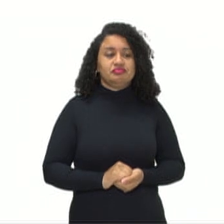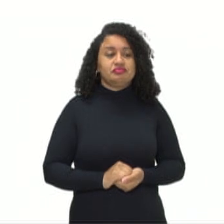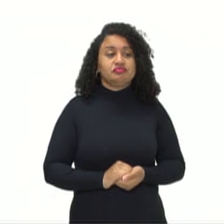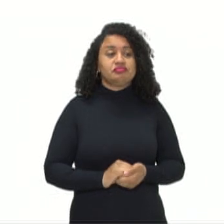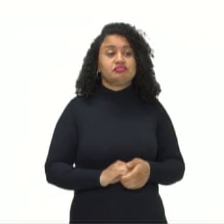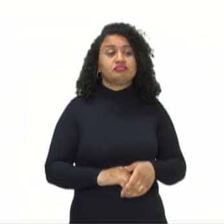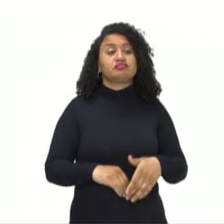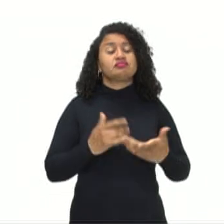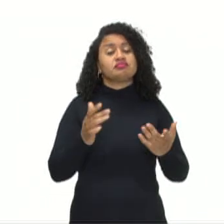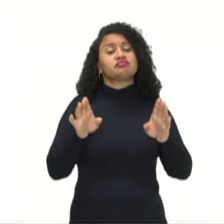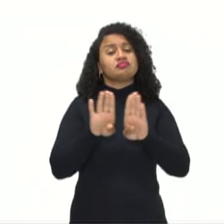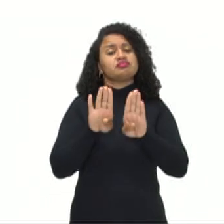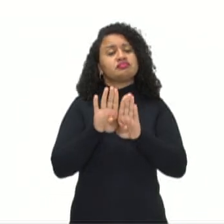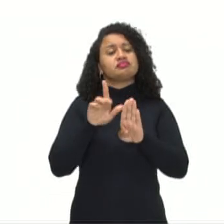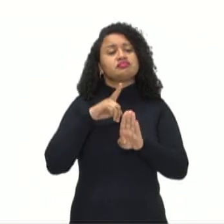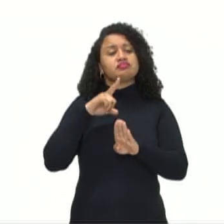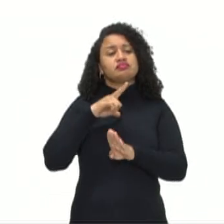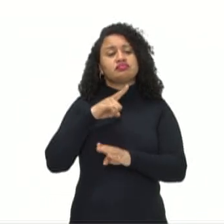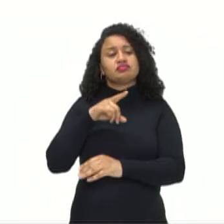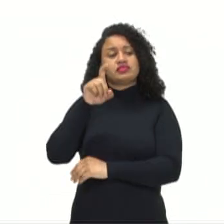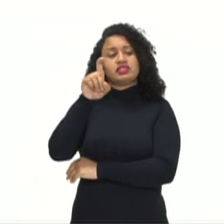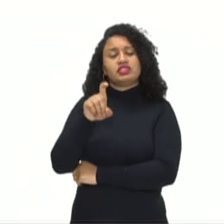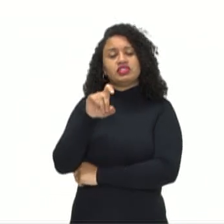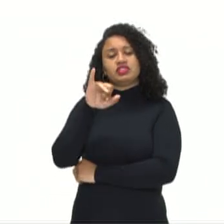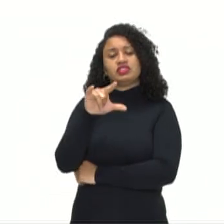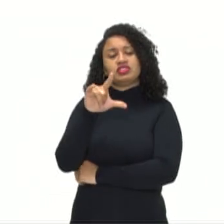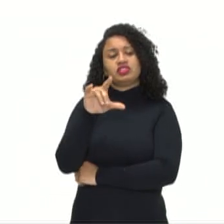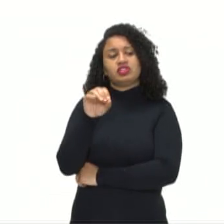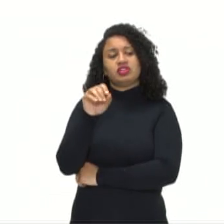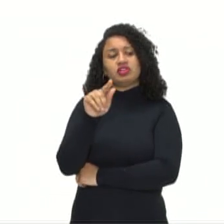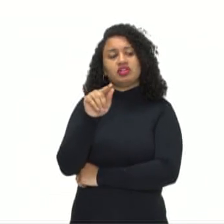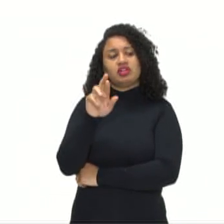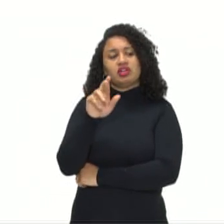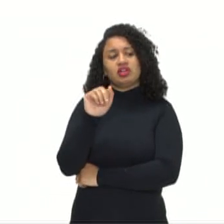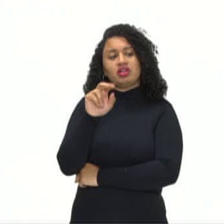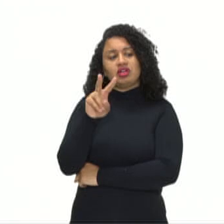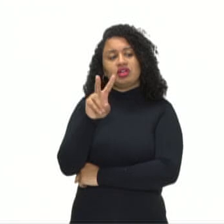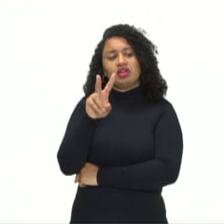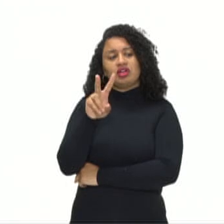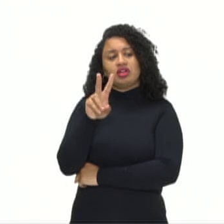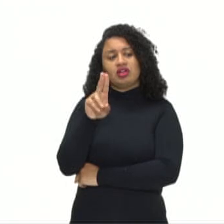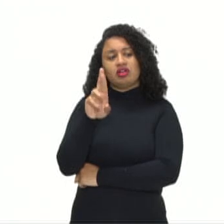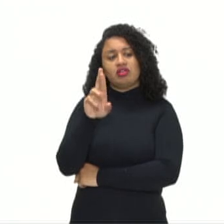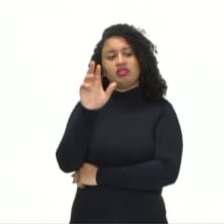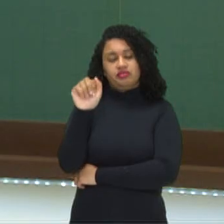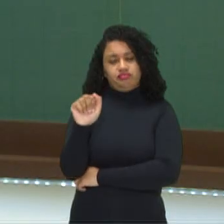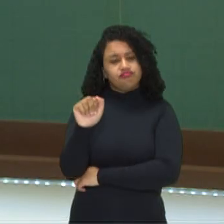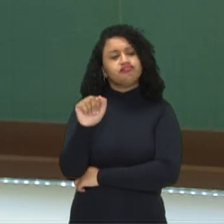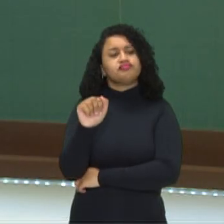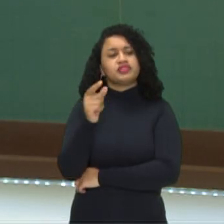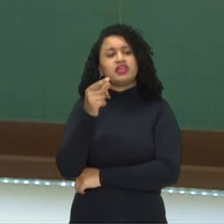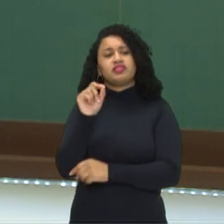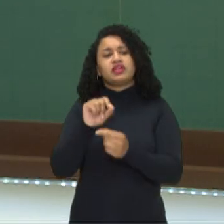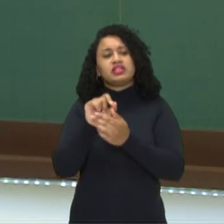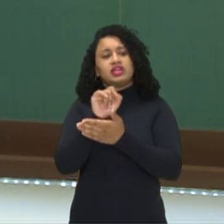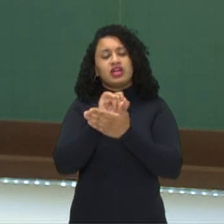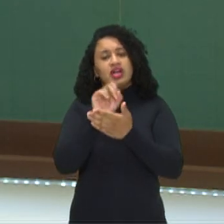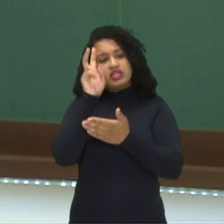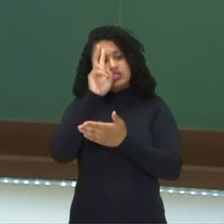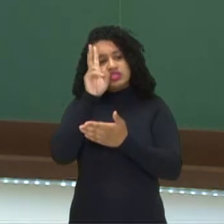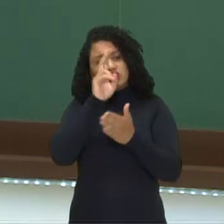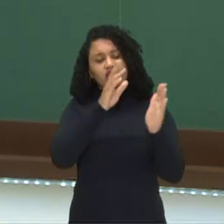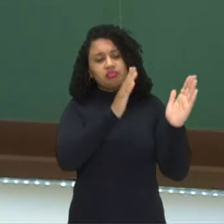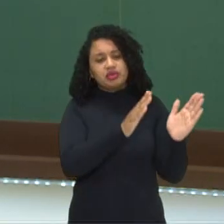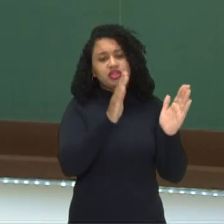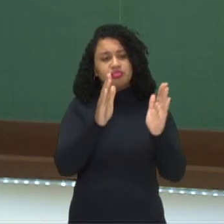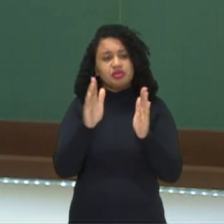Então, a xilogravura, né, também conta a história cena a cena. Ela vai trazendo as rimas do cordel com desenhos no